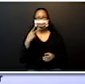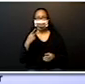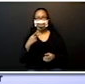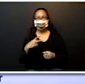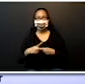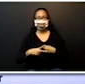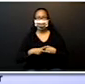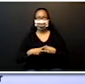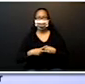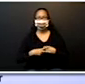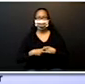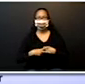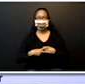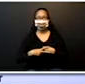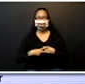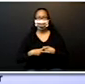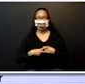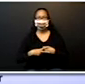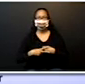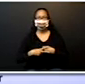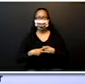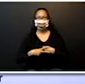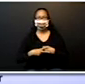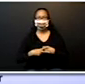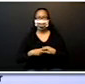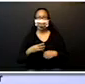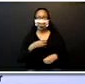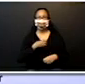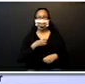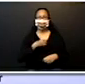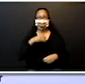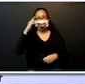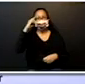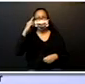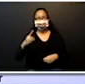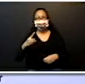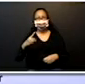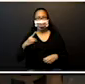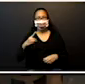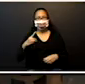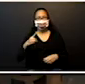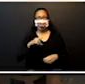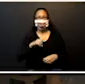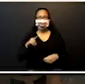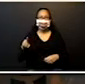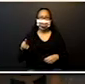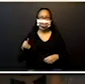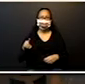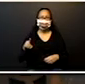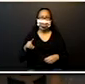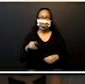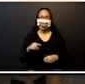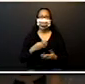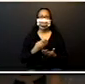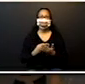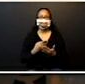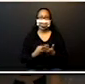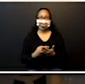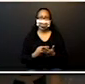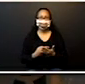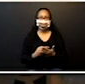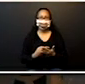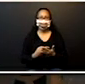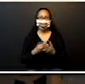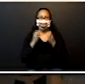imperativo, e você vai continuar assistindo essa videoaula, tá certo? Depois nós vamos fazer ali as explicações